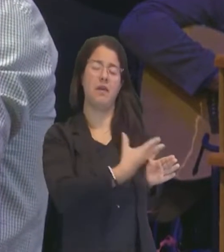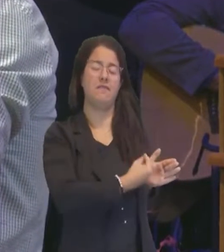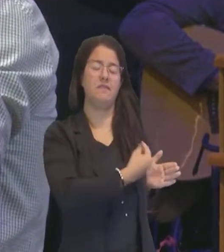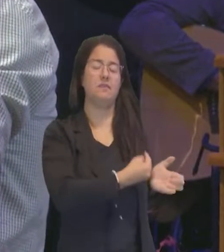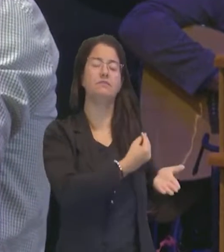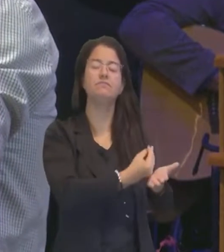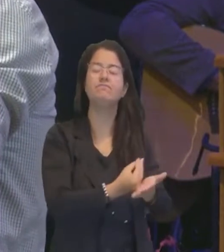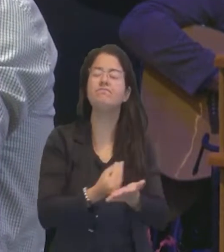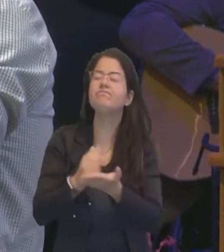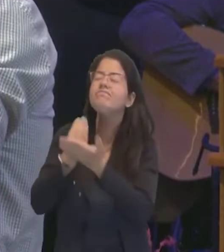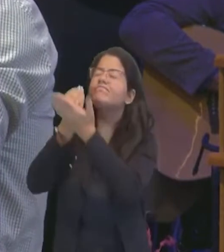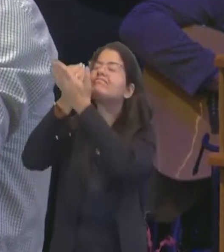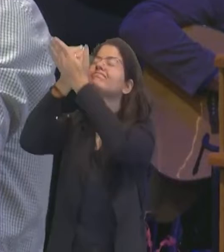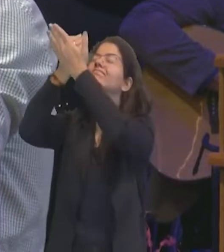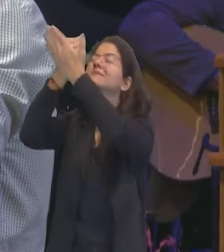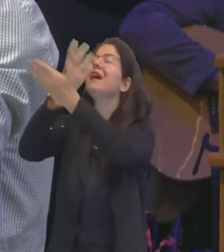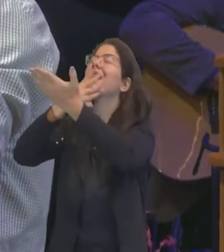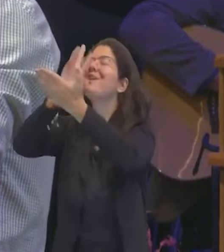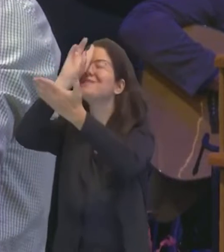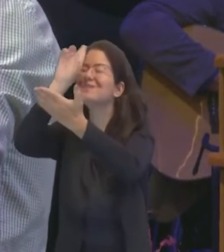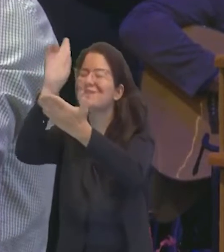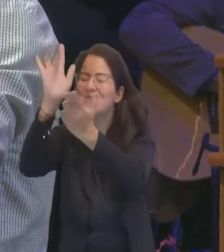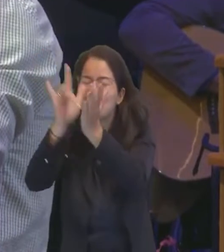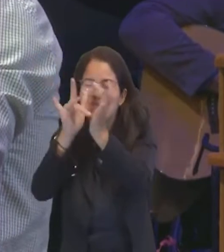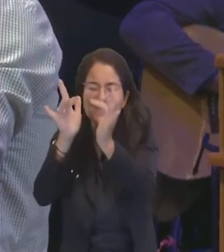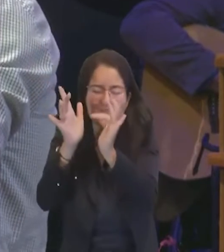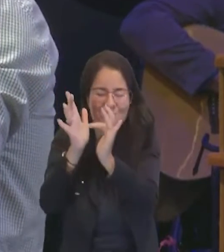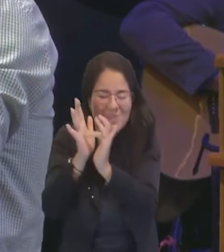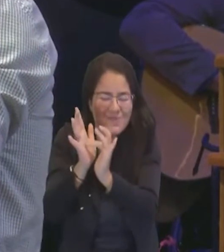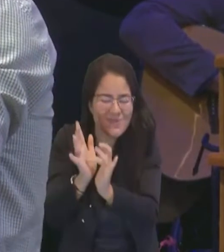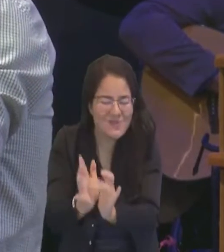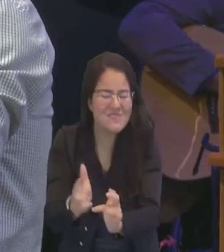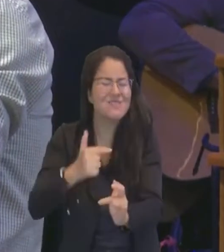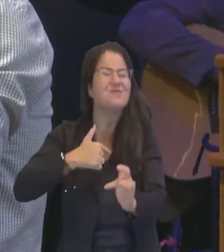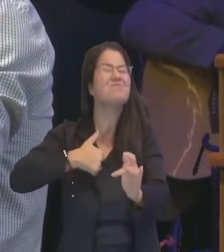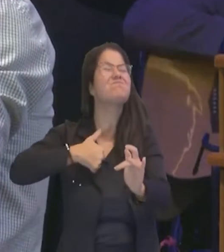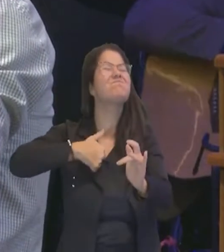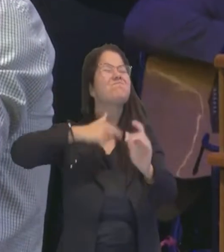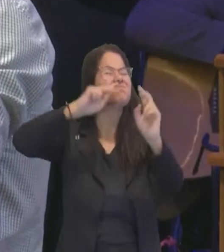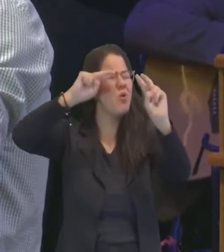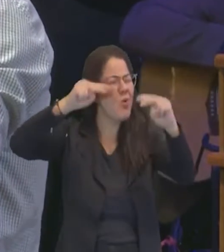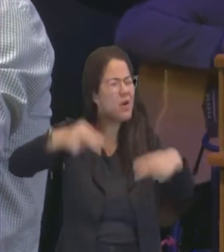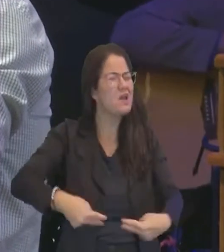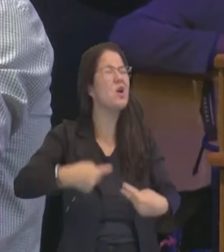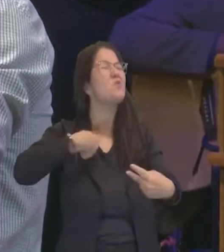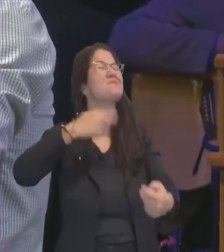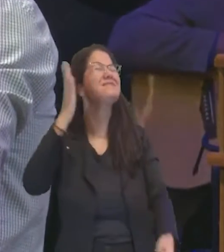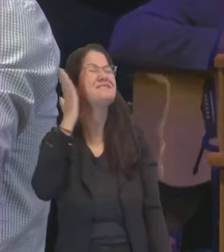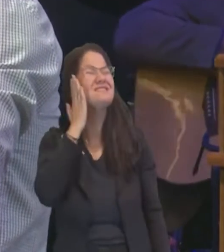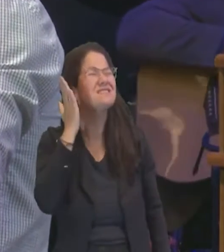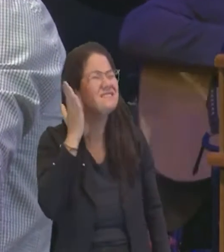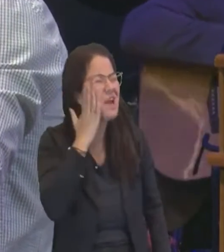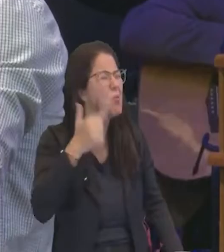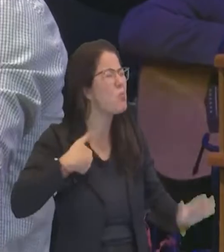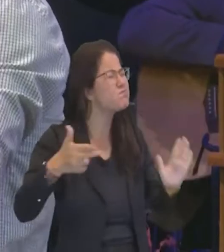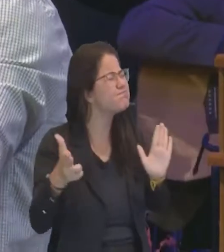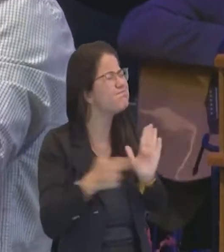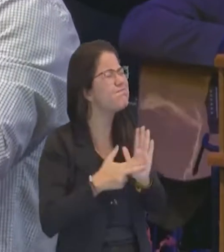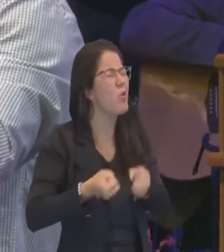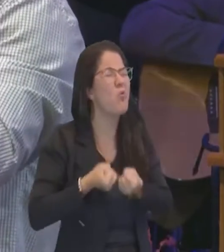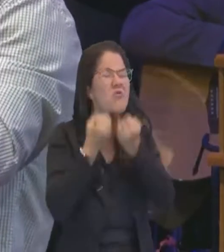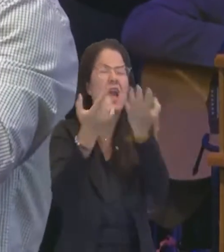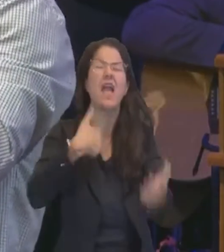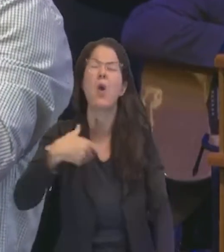vida ao Senhor Jesus. Eu reconheço que sou um pecador, que sou